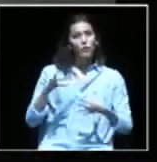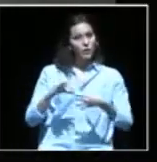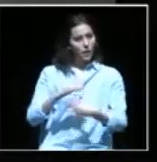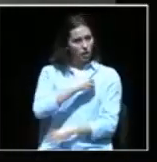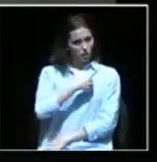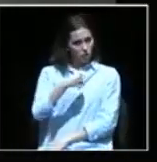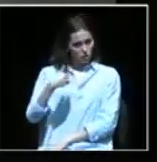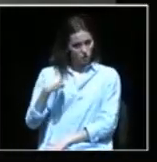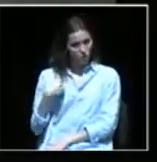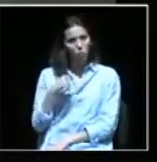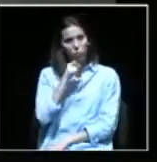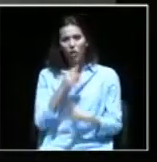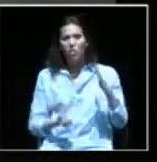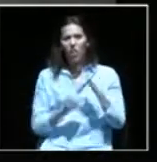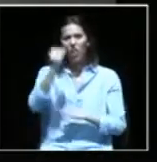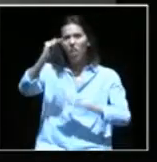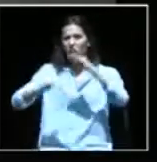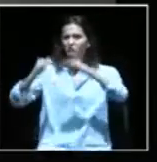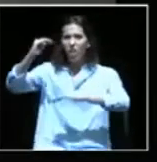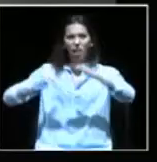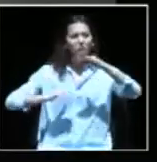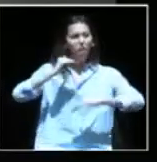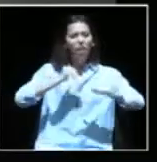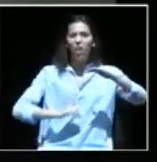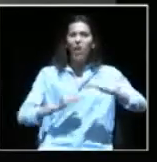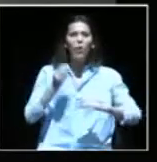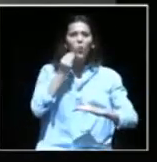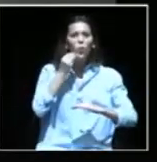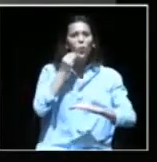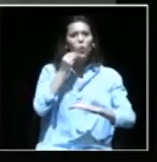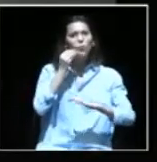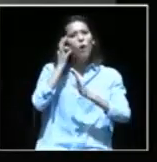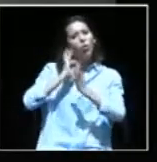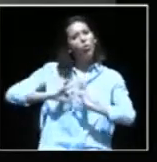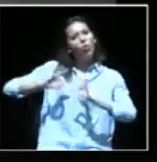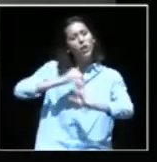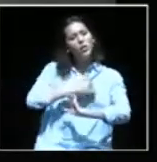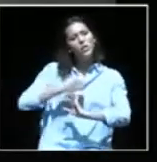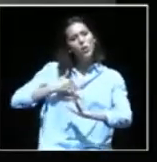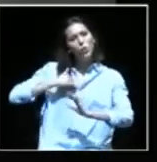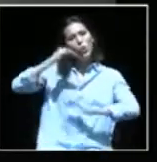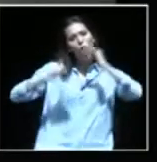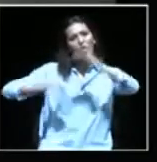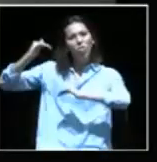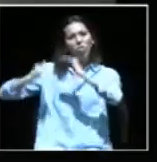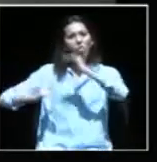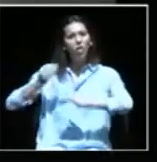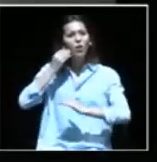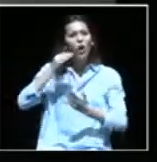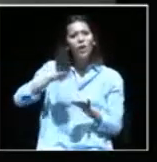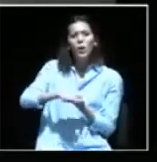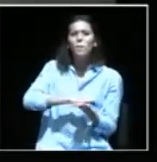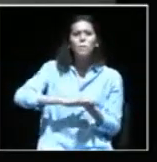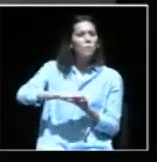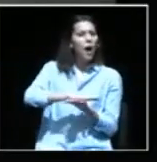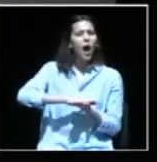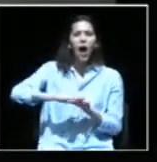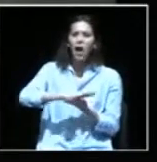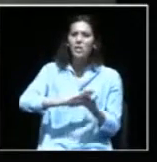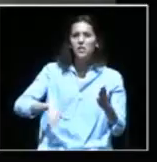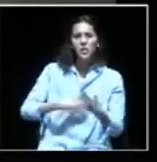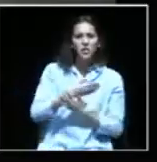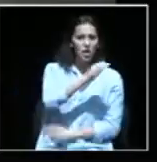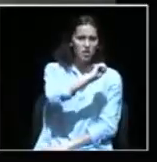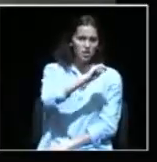saúde, poderão ser criadas desigualdades no acesso aos cuidados de saúde, pondo em causa os princípios basilares do Serviço Nacional